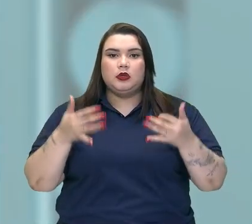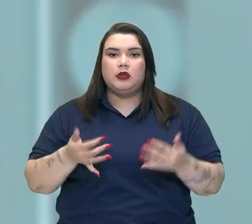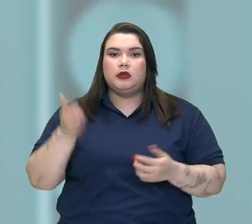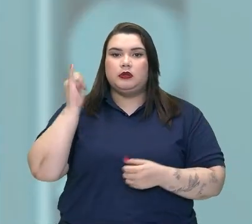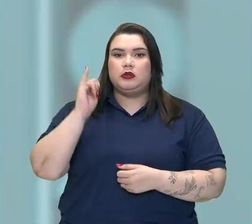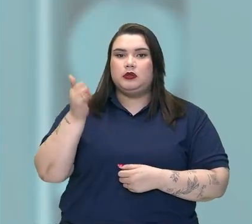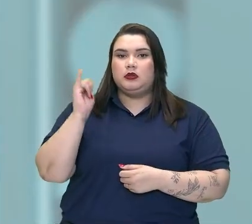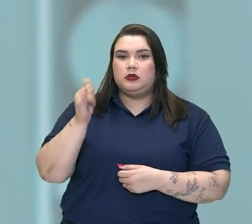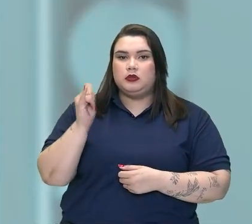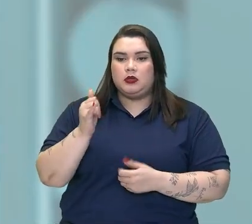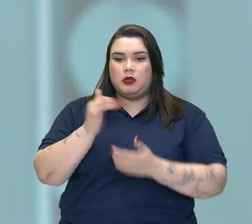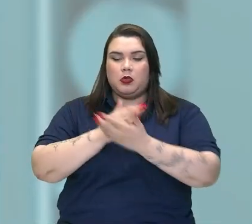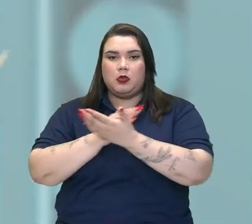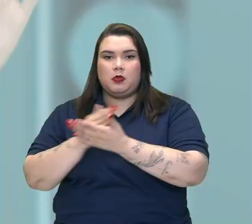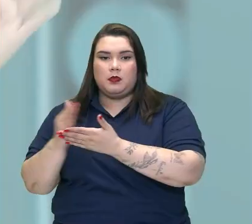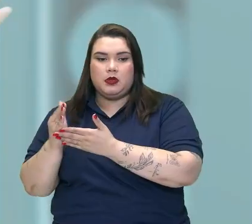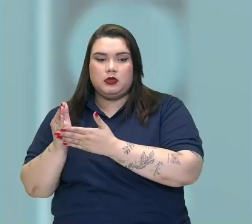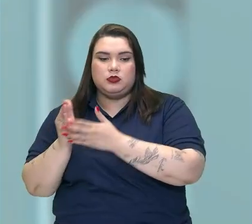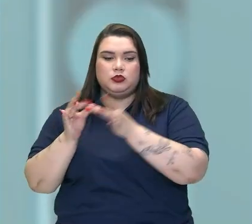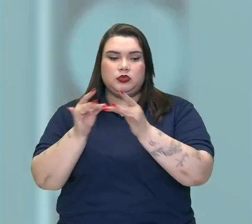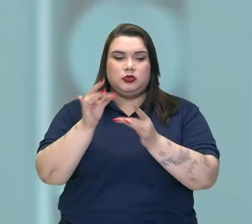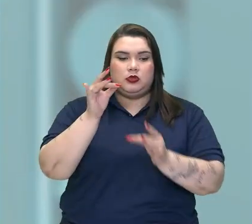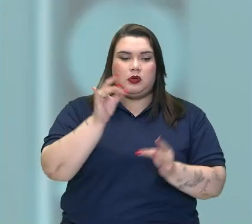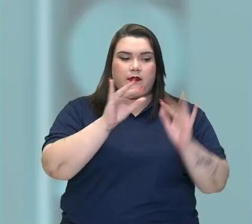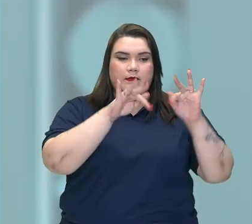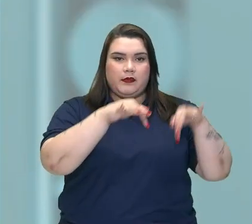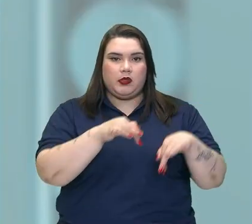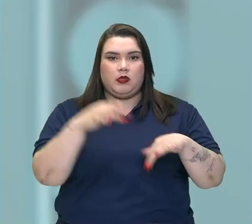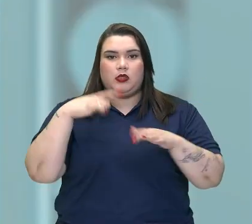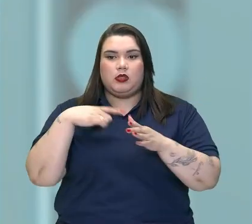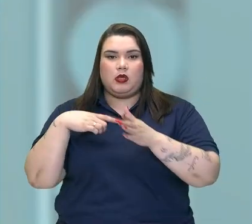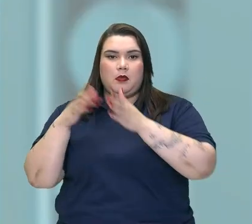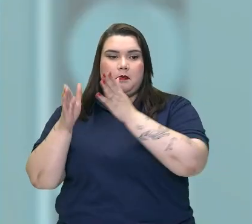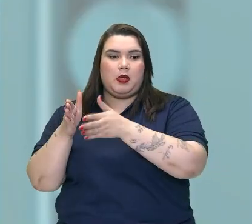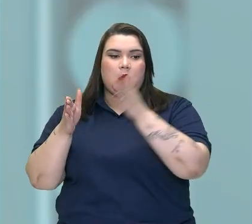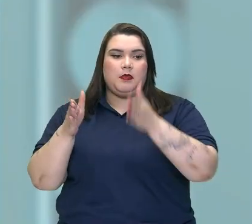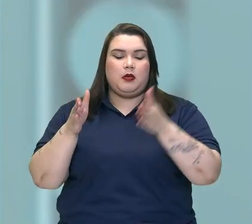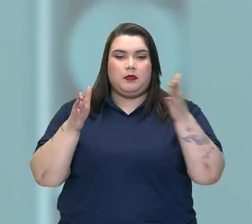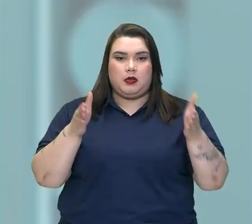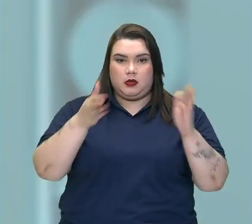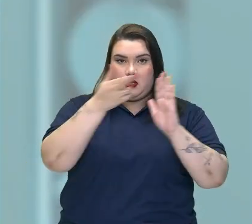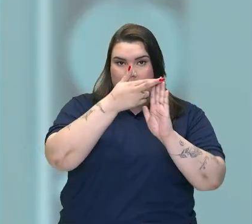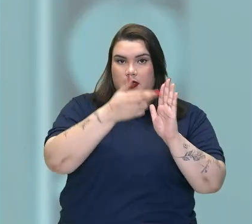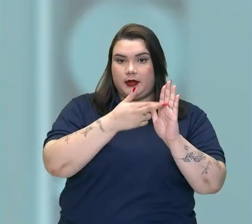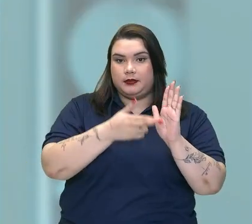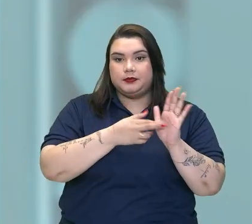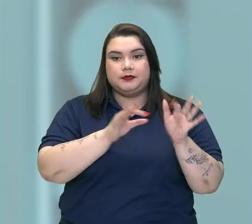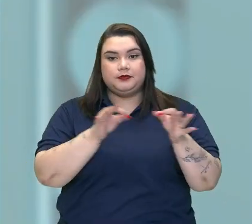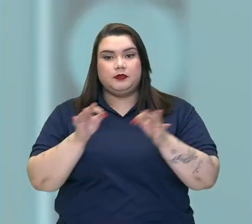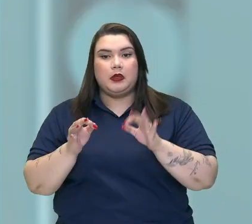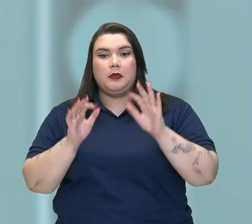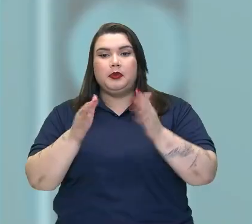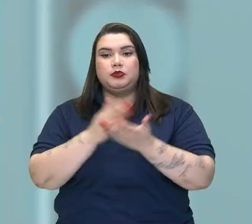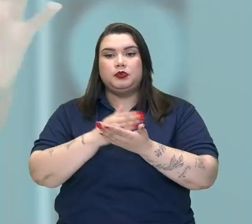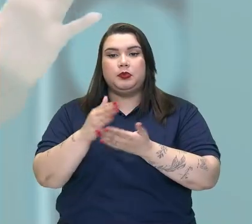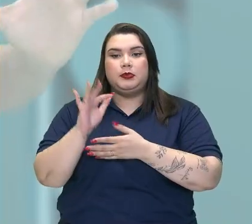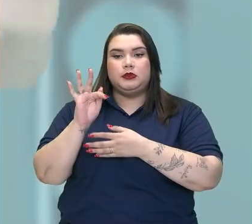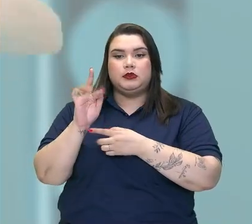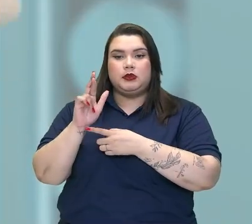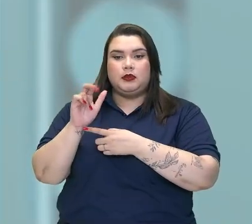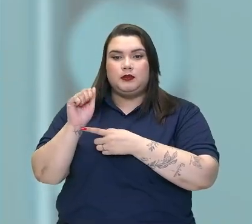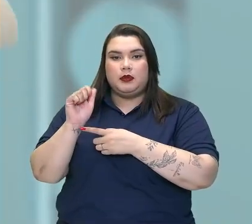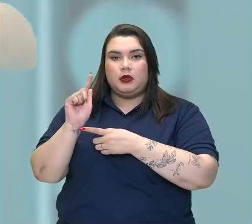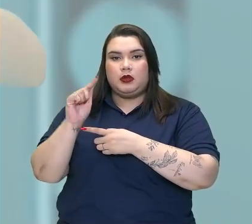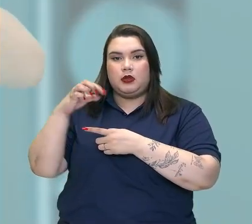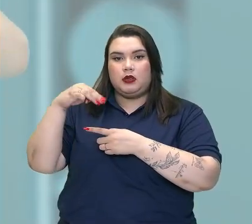que tem início, meio e fim. A gente segue um padrão. E quando chega a fragmentação da narrativa, nós vamos